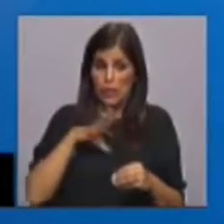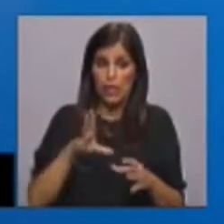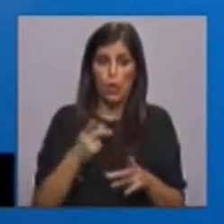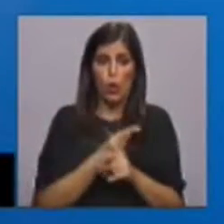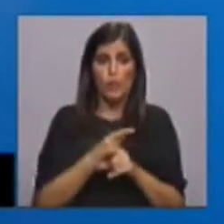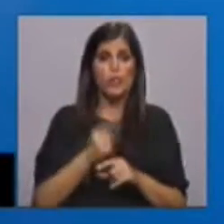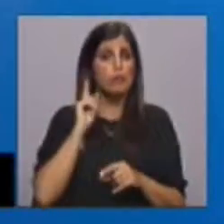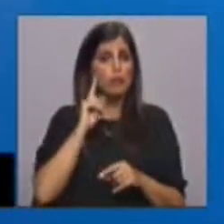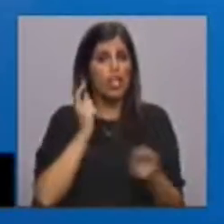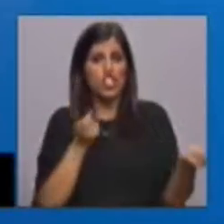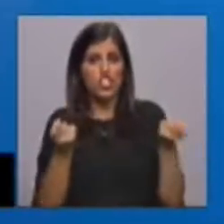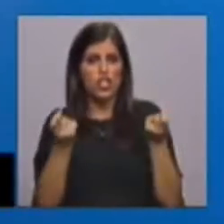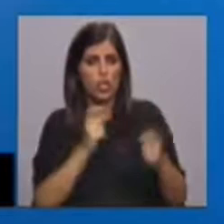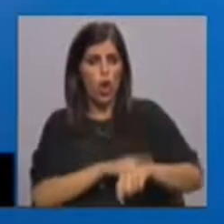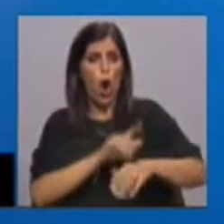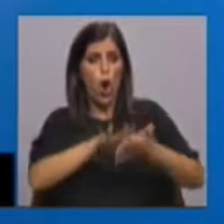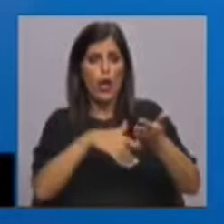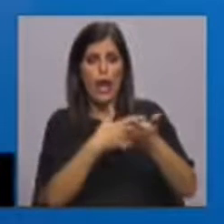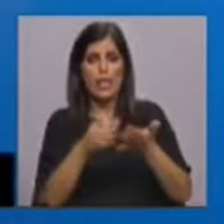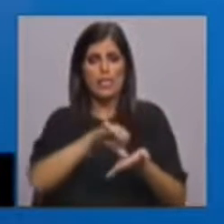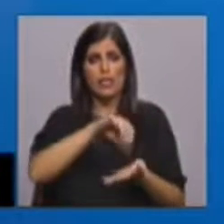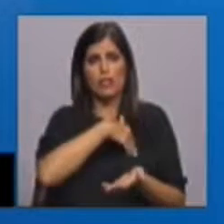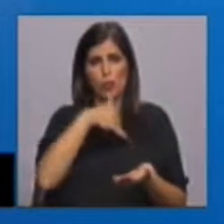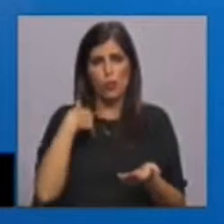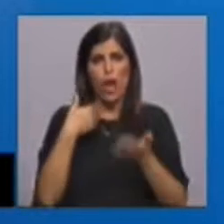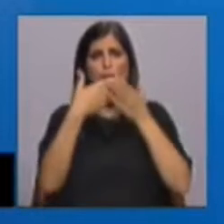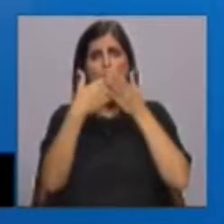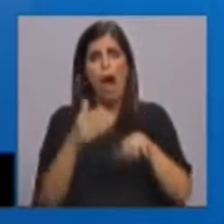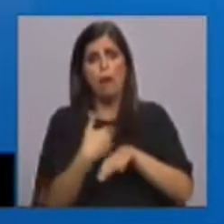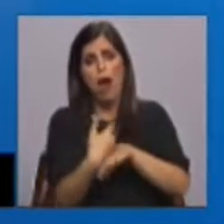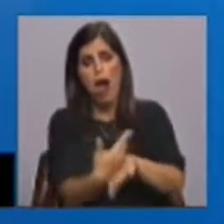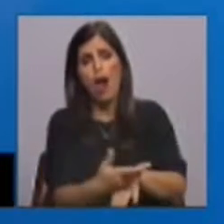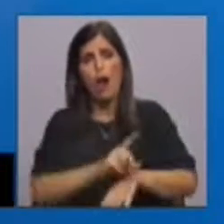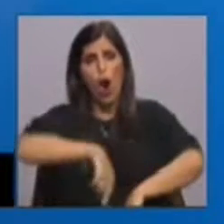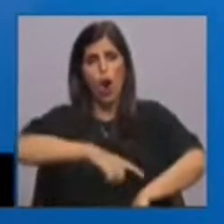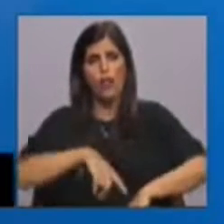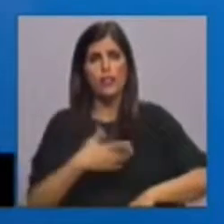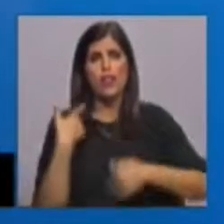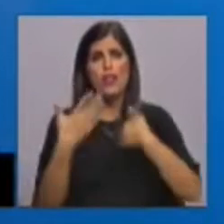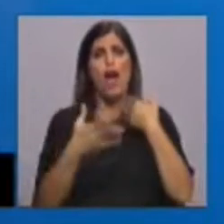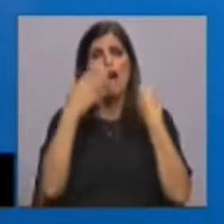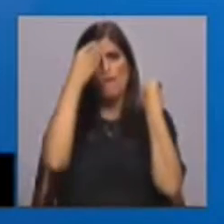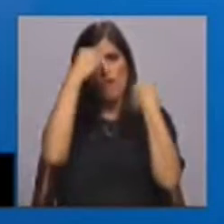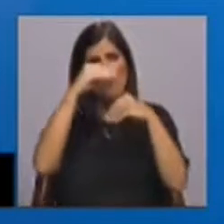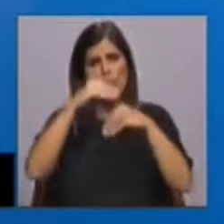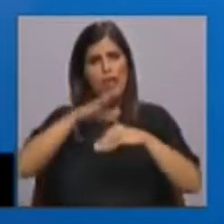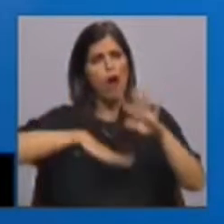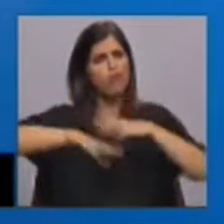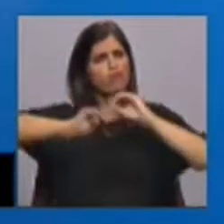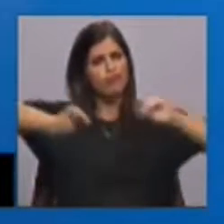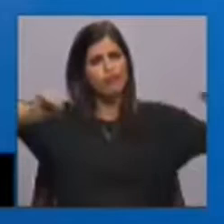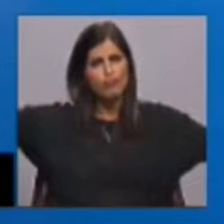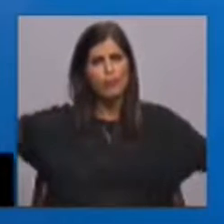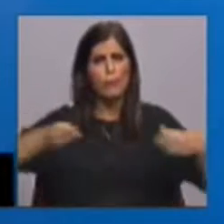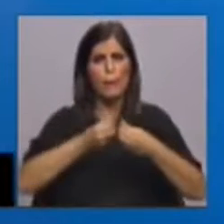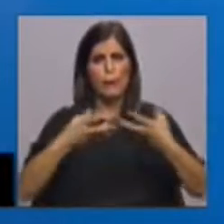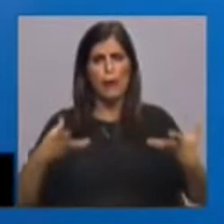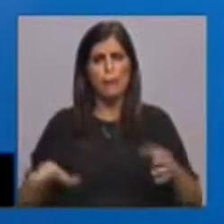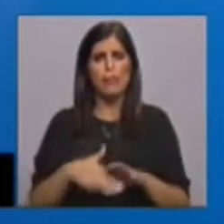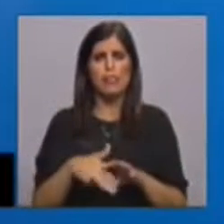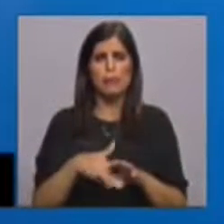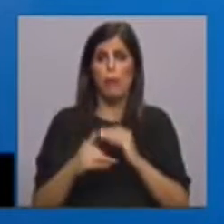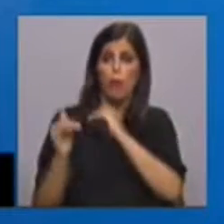gerimos o horário do centro só usa abrir um som do tema star melhorarmos a oferta formativa participarmos numa lógica de